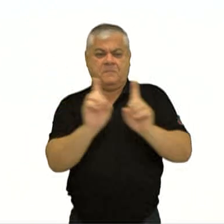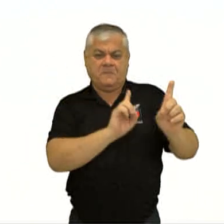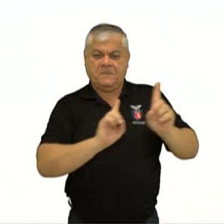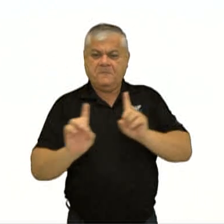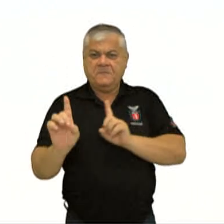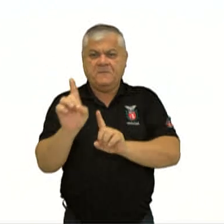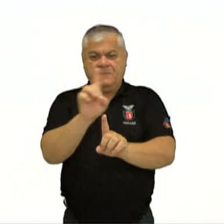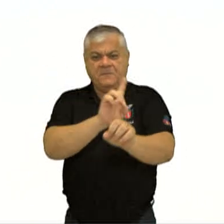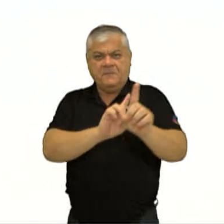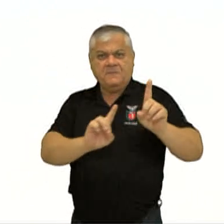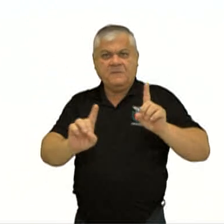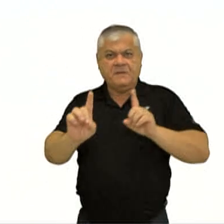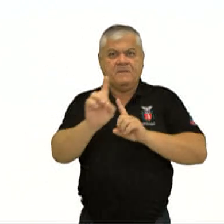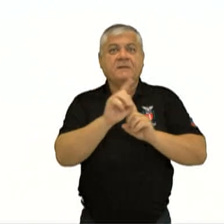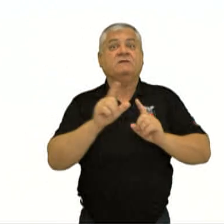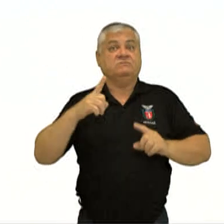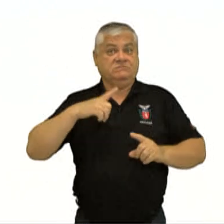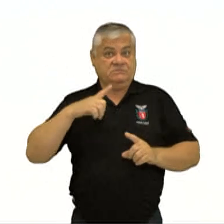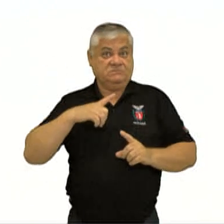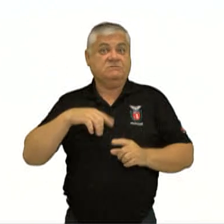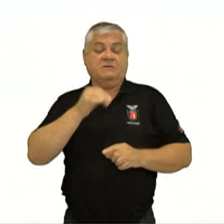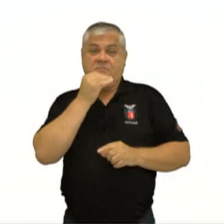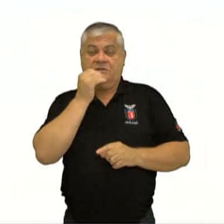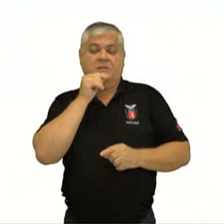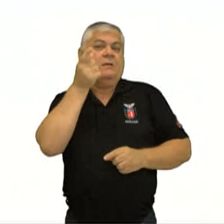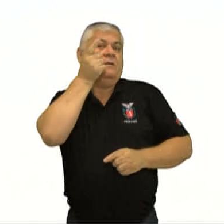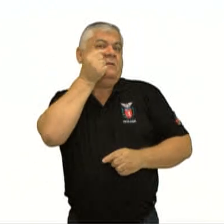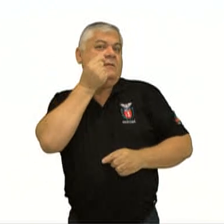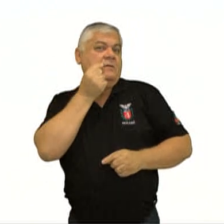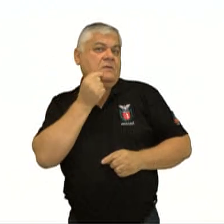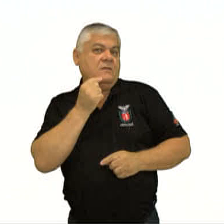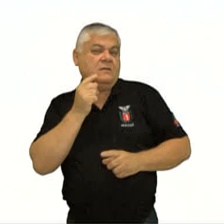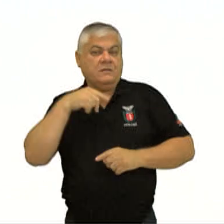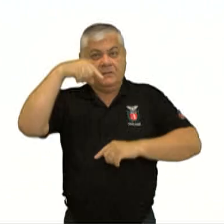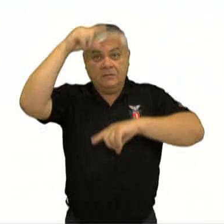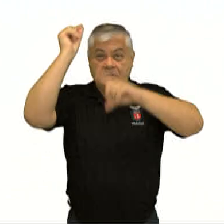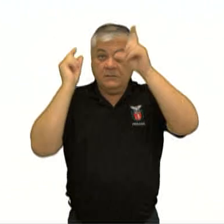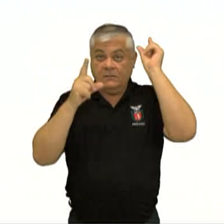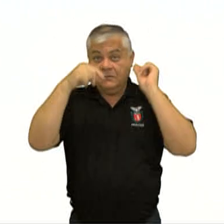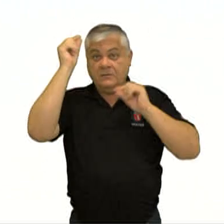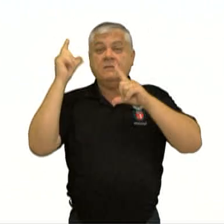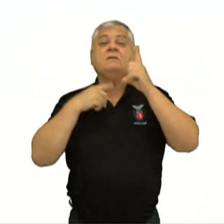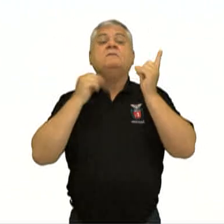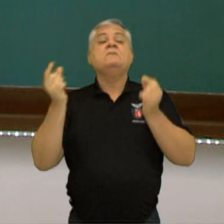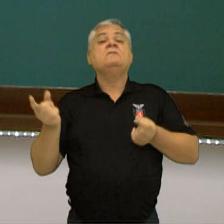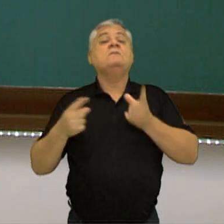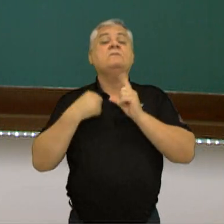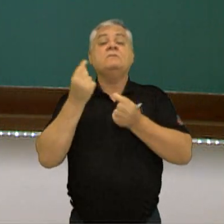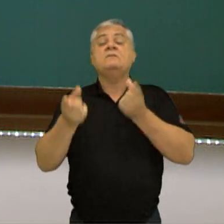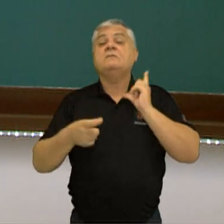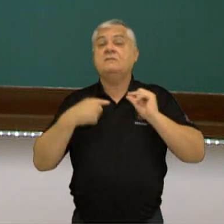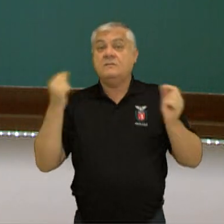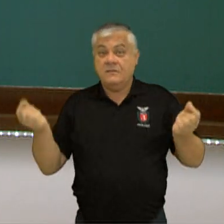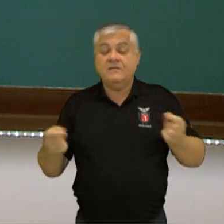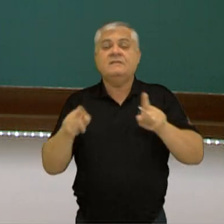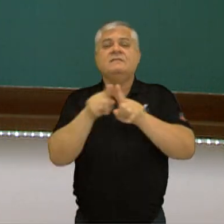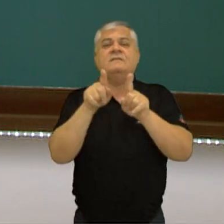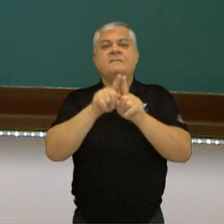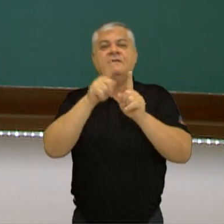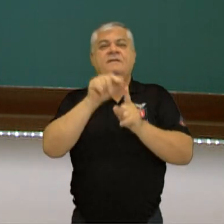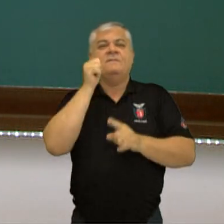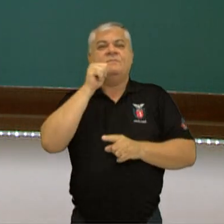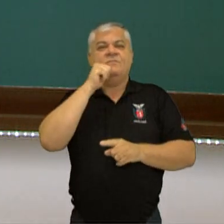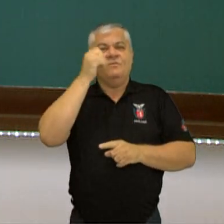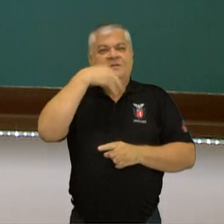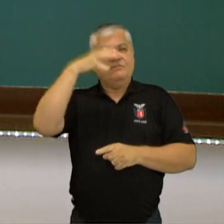sim eram fixos, que era a Colombina, o Paulo Chilelo, o Arlequim, que é uma caracterização do Pierrot, né? do